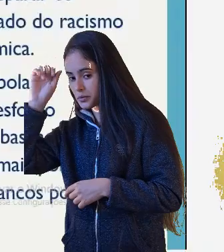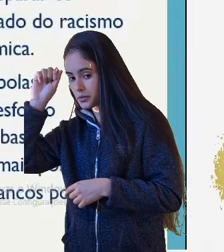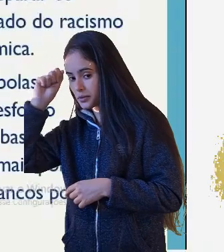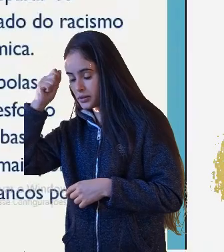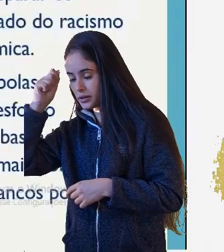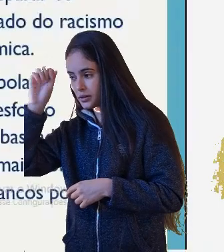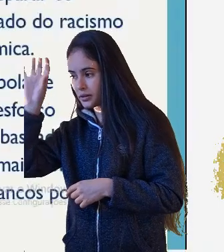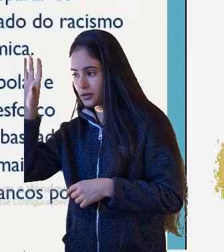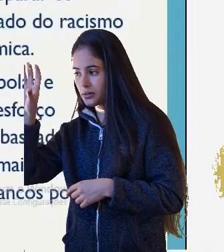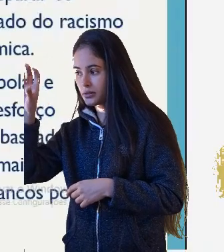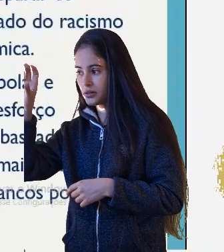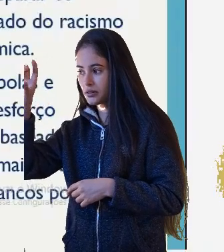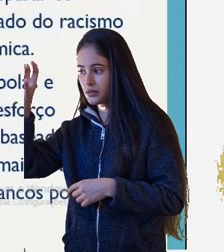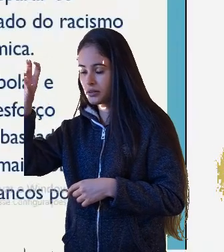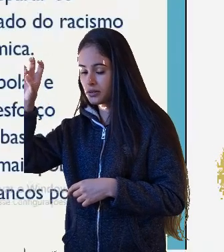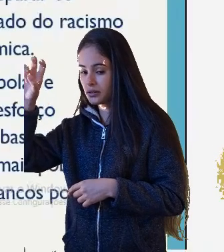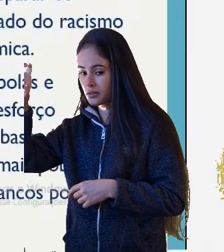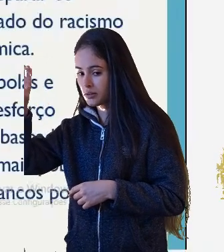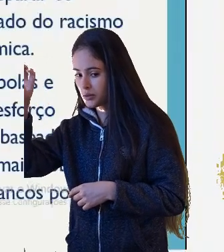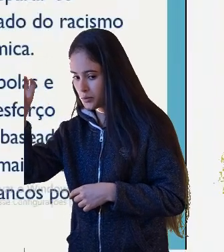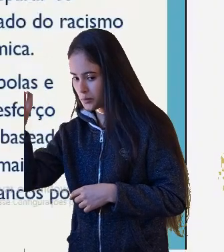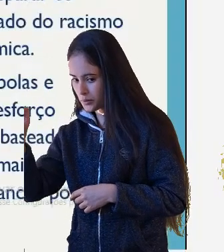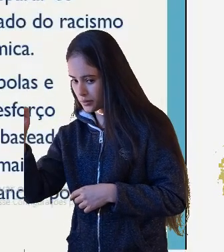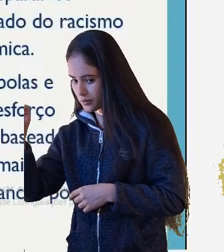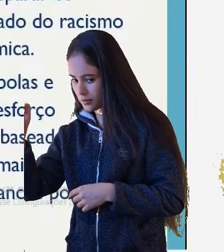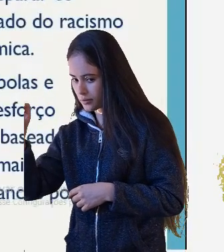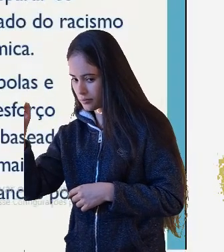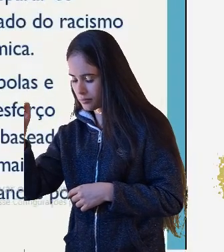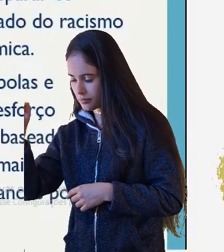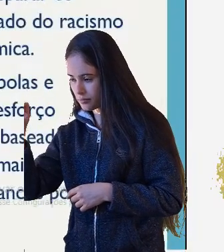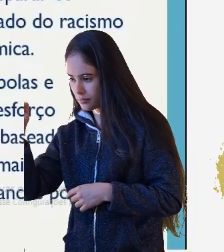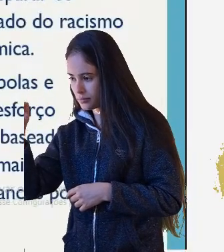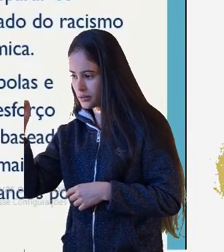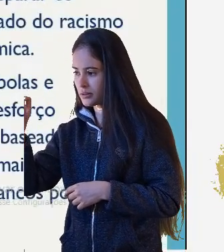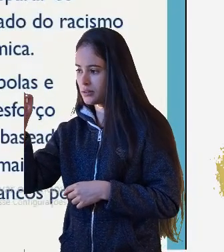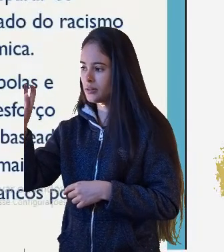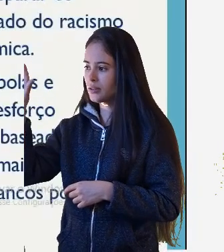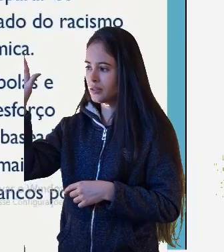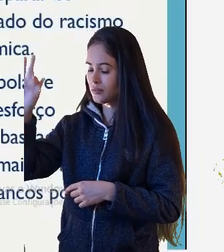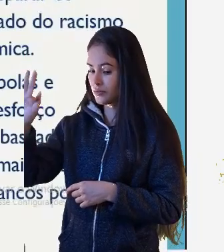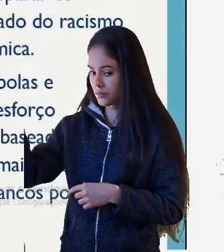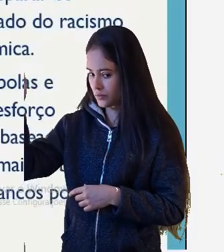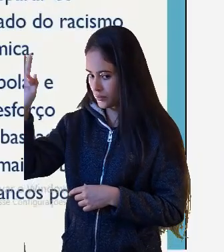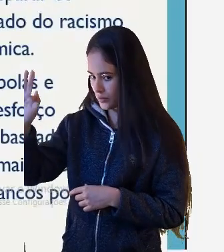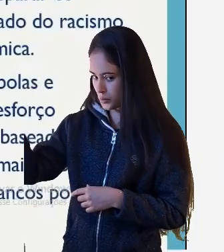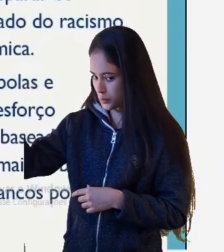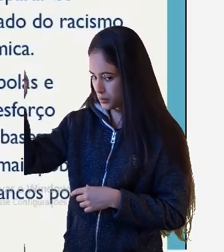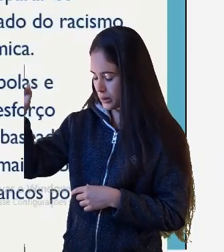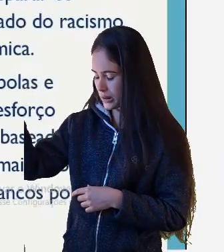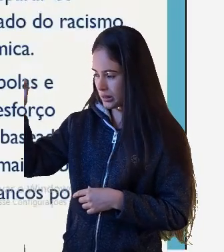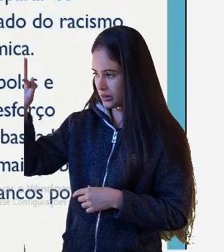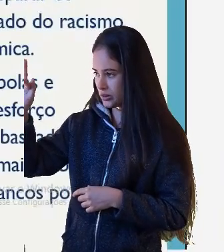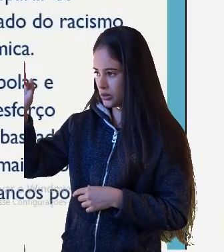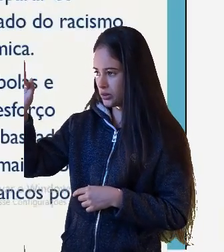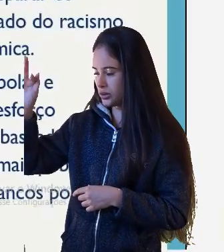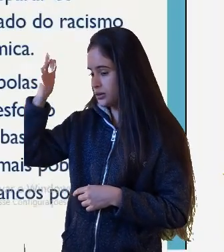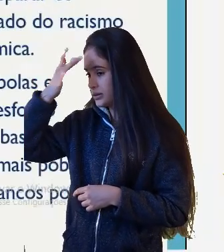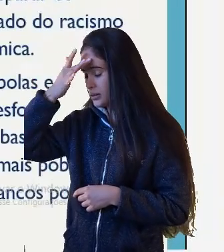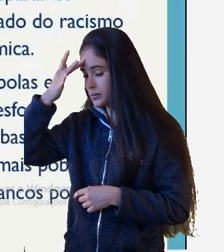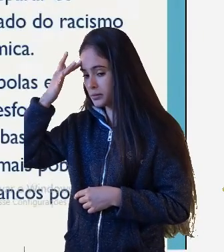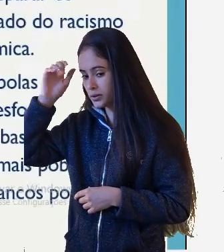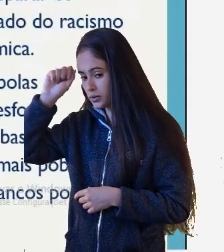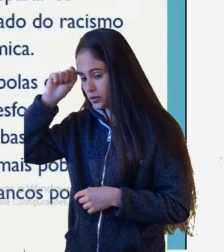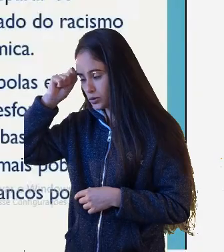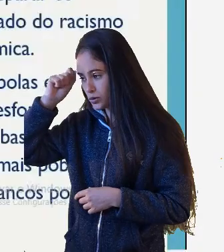social. Depois, dentro desse, é que tem uma fatia para os pretos e pardos, né? Indígenas e quilombolas